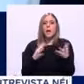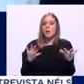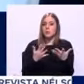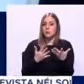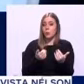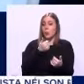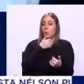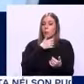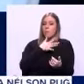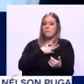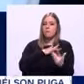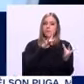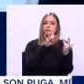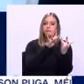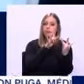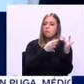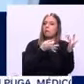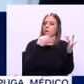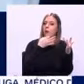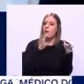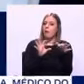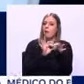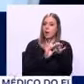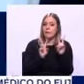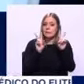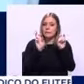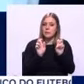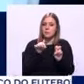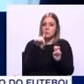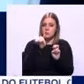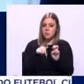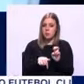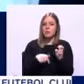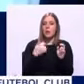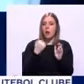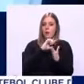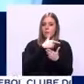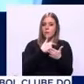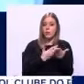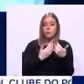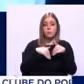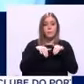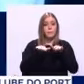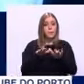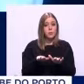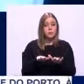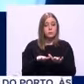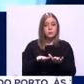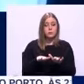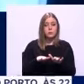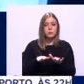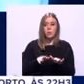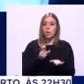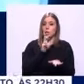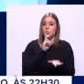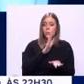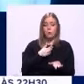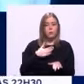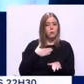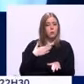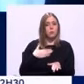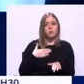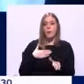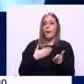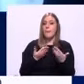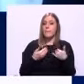pronunciar sobre as matérias que são tratadas neste artigo e não quis, e não quis responder. Mas